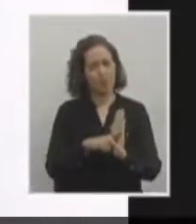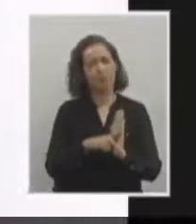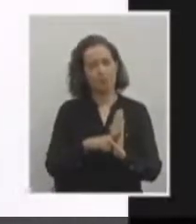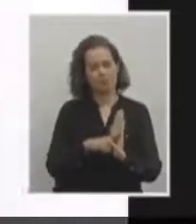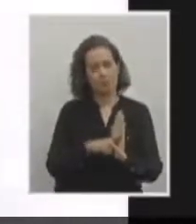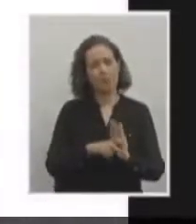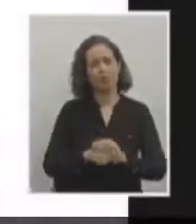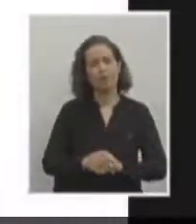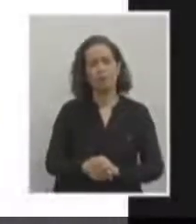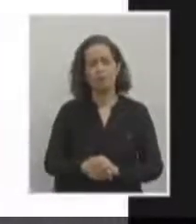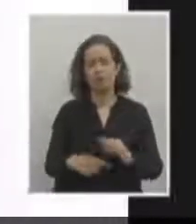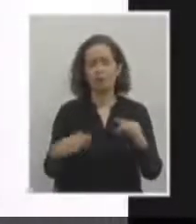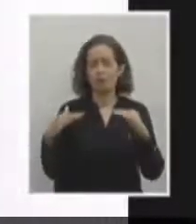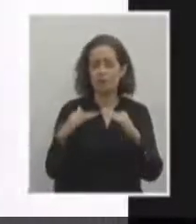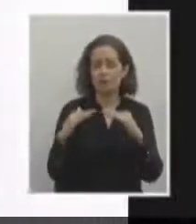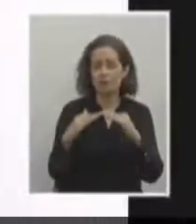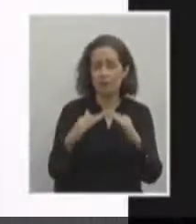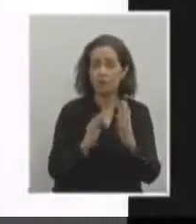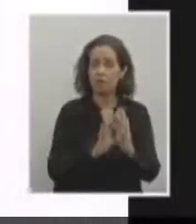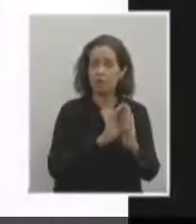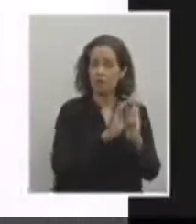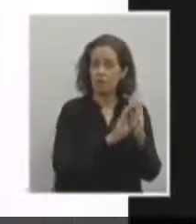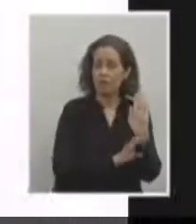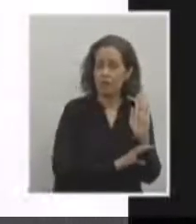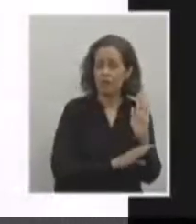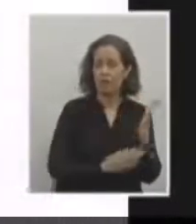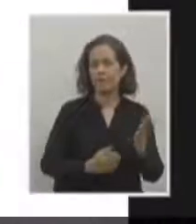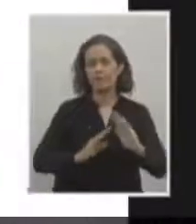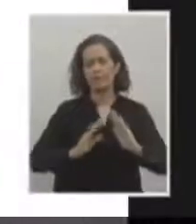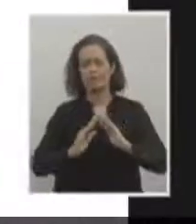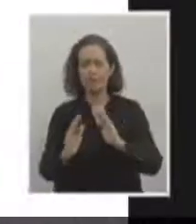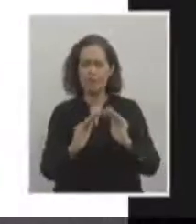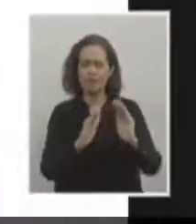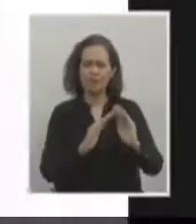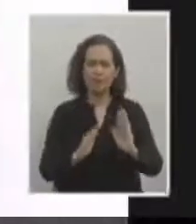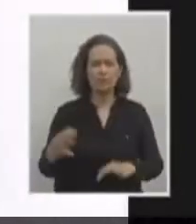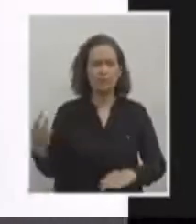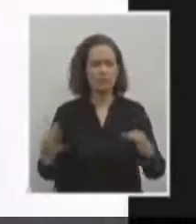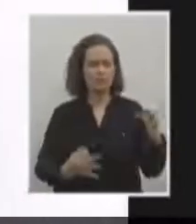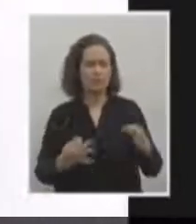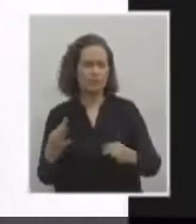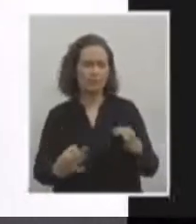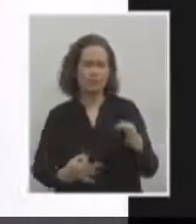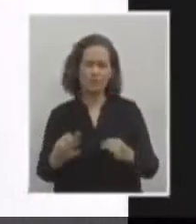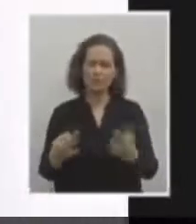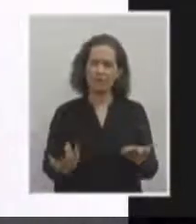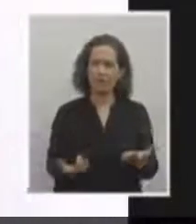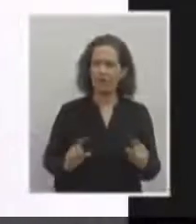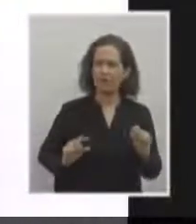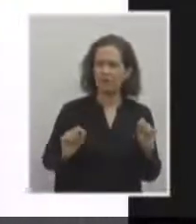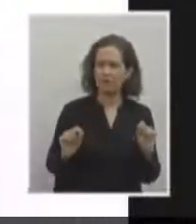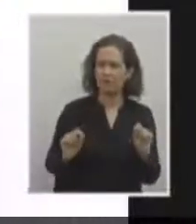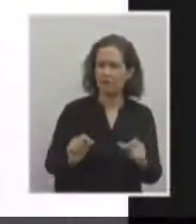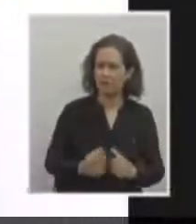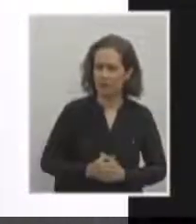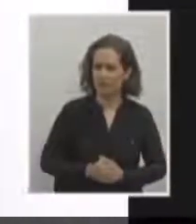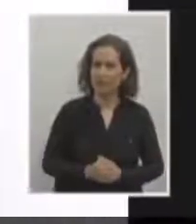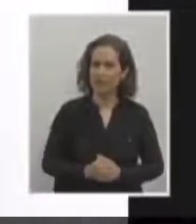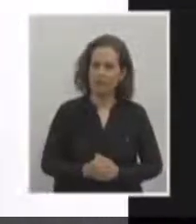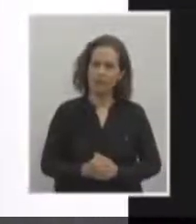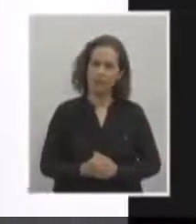curricular. Foram surgindo para a gente algumas demandas judiciais, em que tinha concursos vigentes